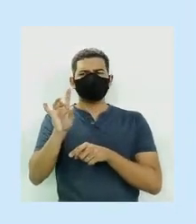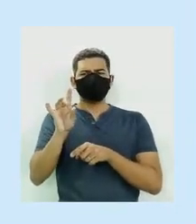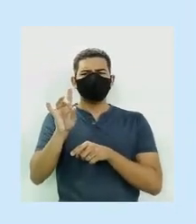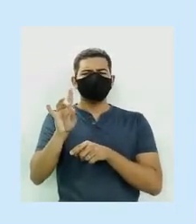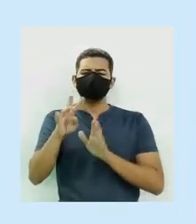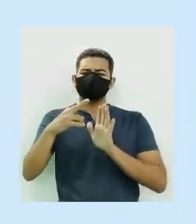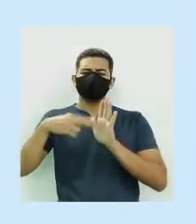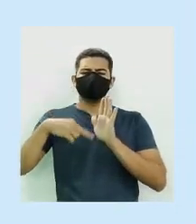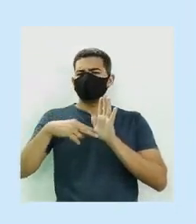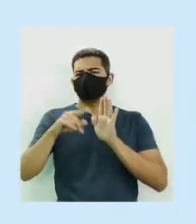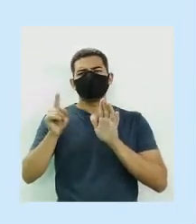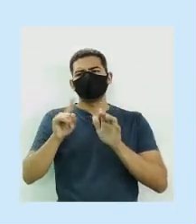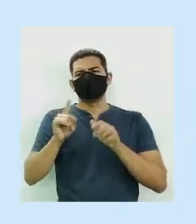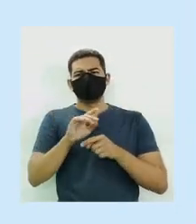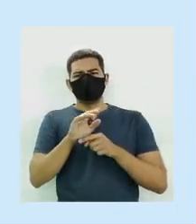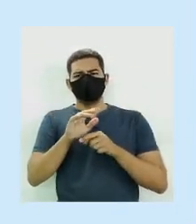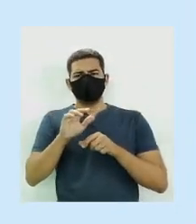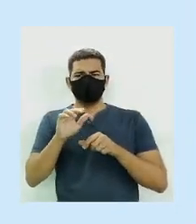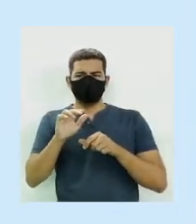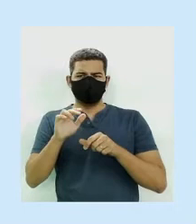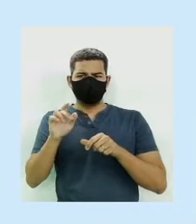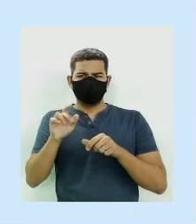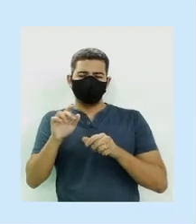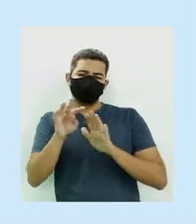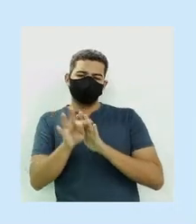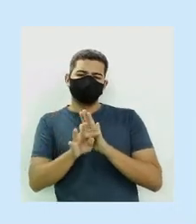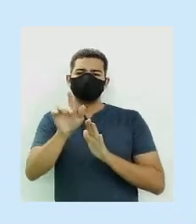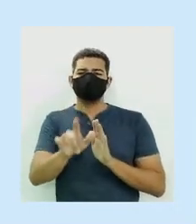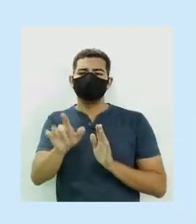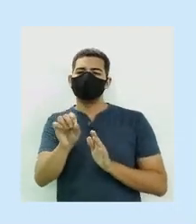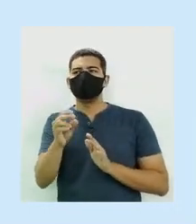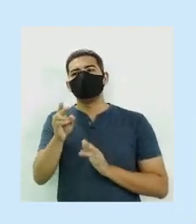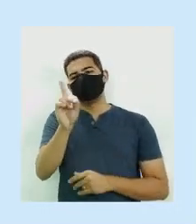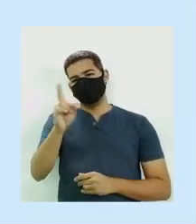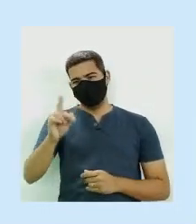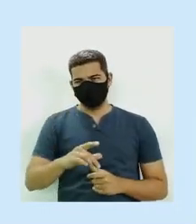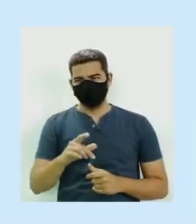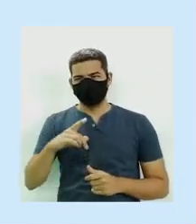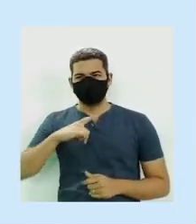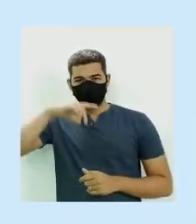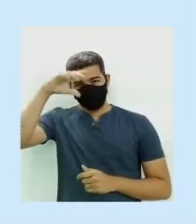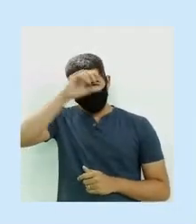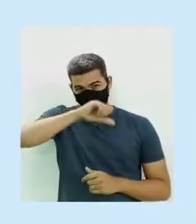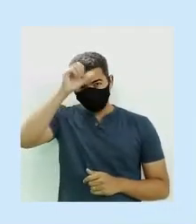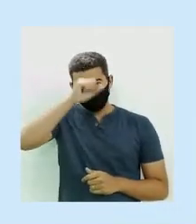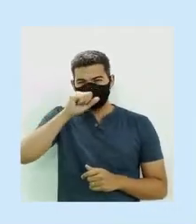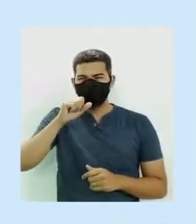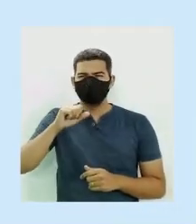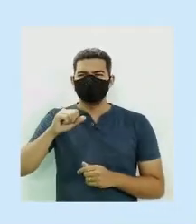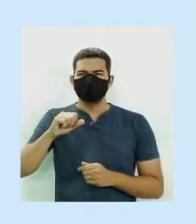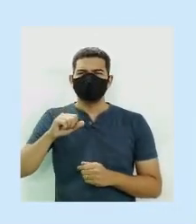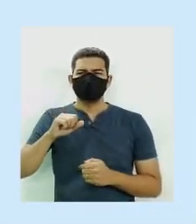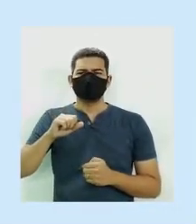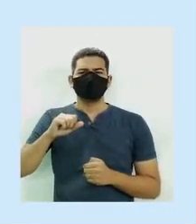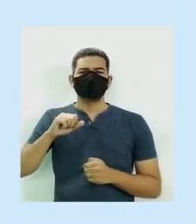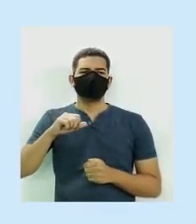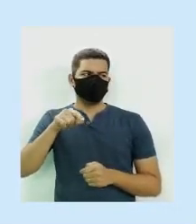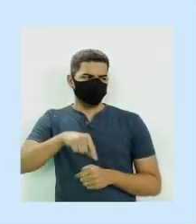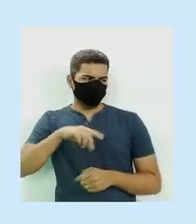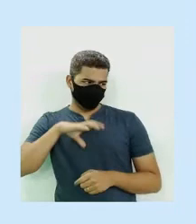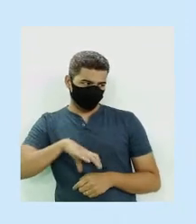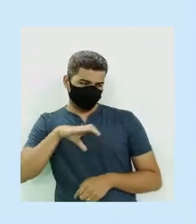uma leitura de um texto literário ou não literário. A gente vai aprender com as aulas de língua portuguesa a